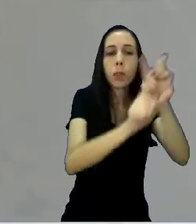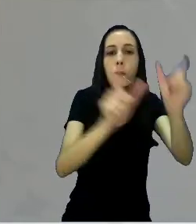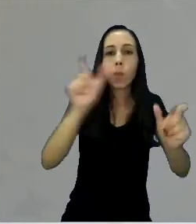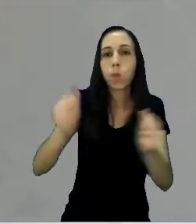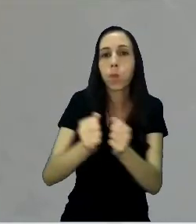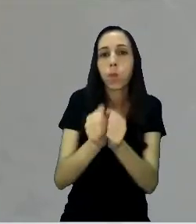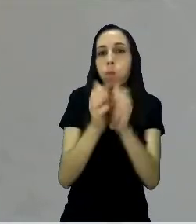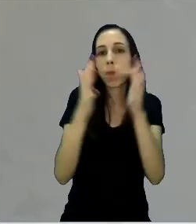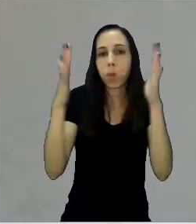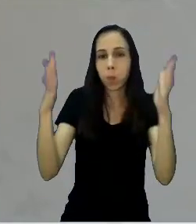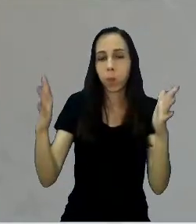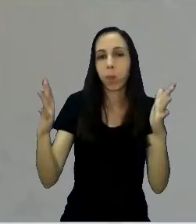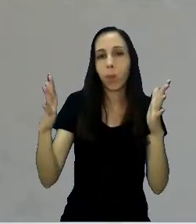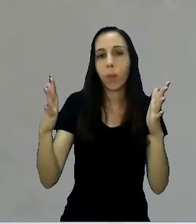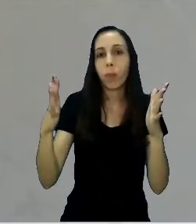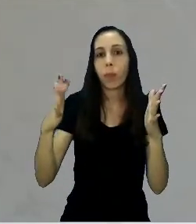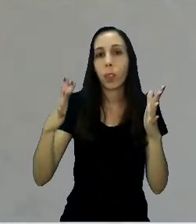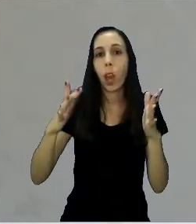todo homem.